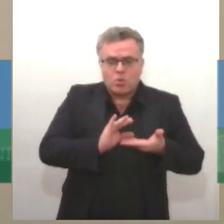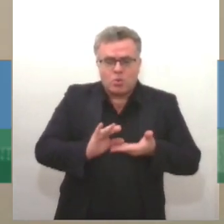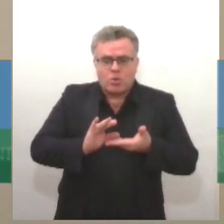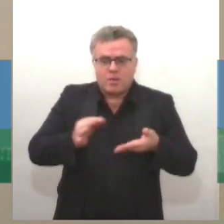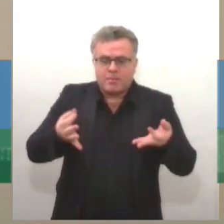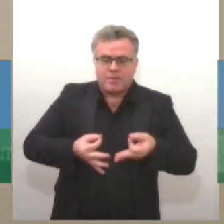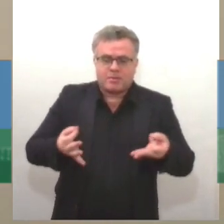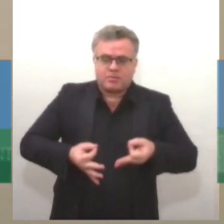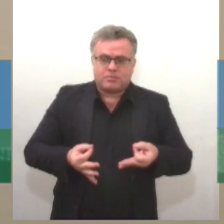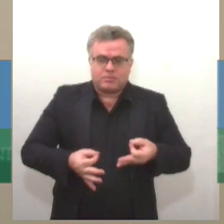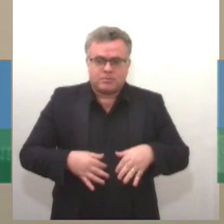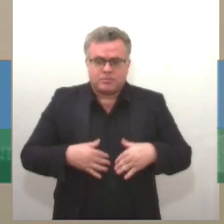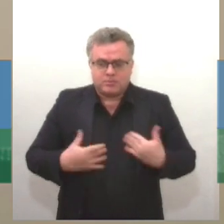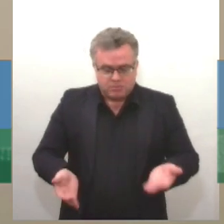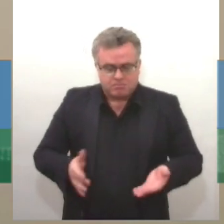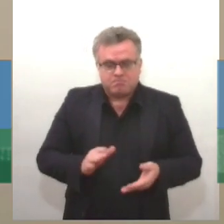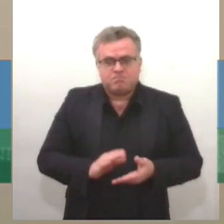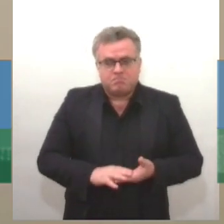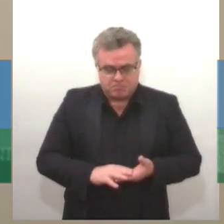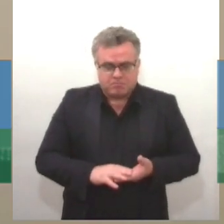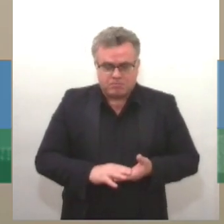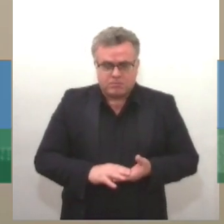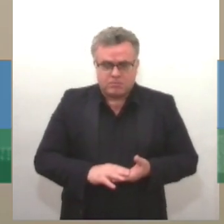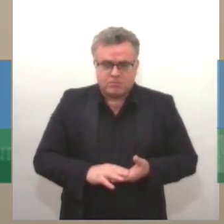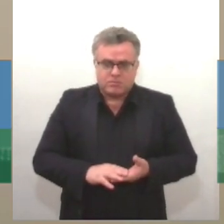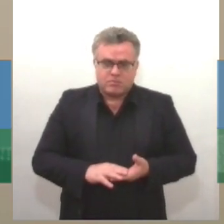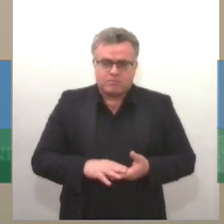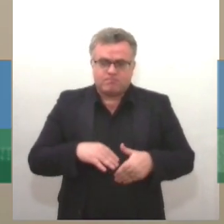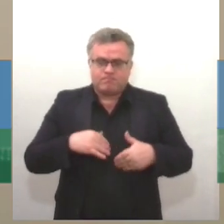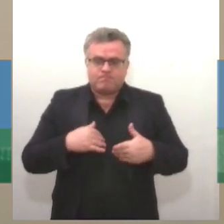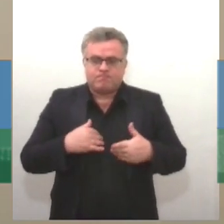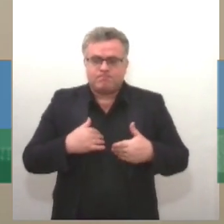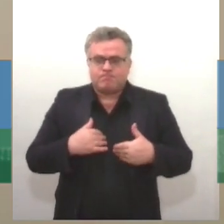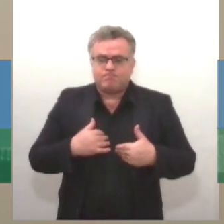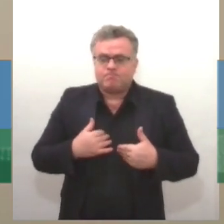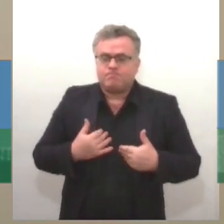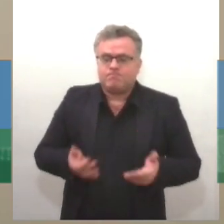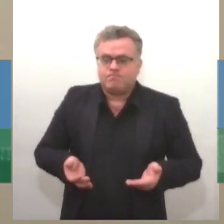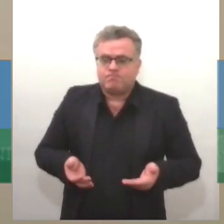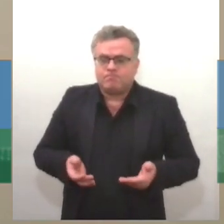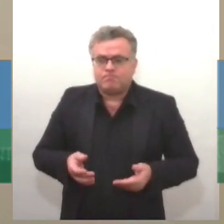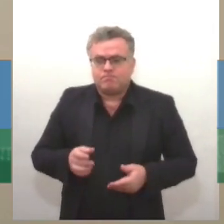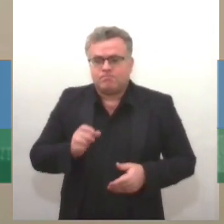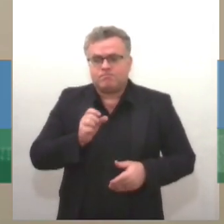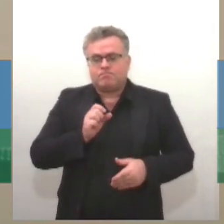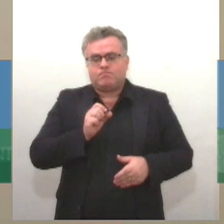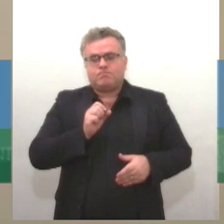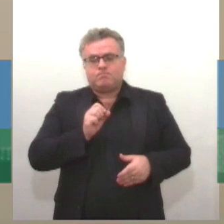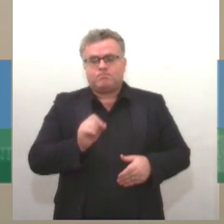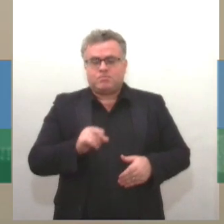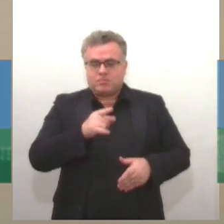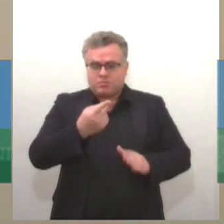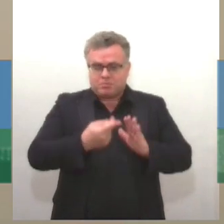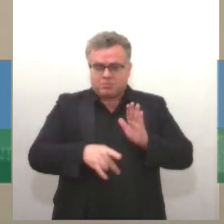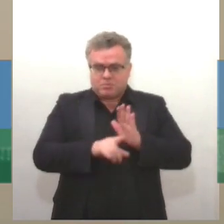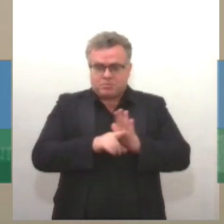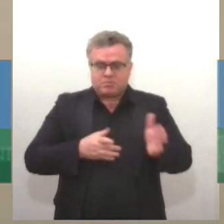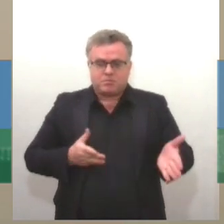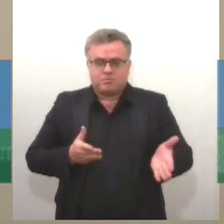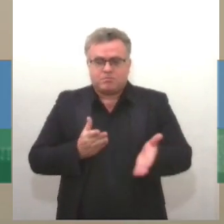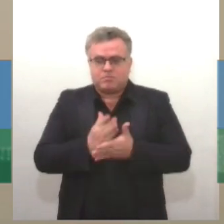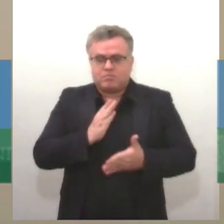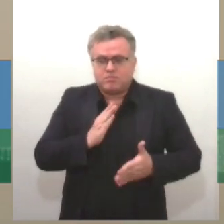serviços públicos. Olha, Aline, se aprovado, me parece que